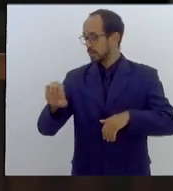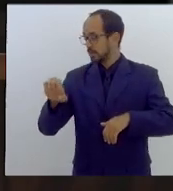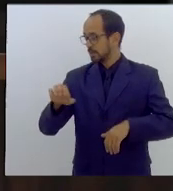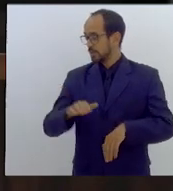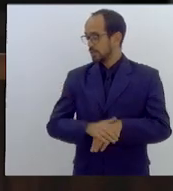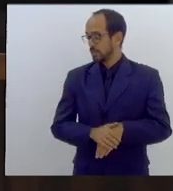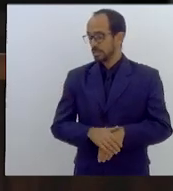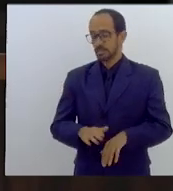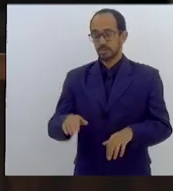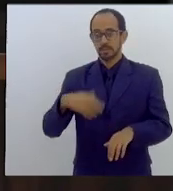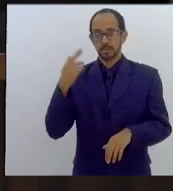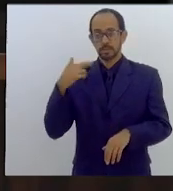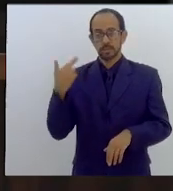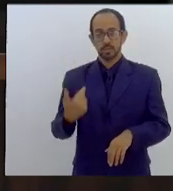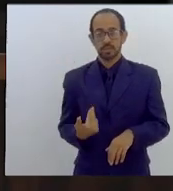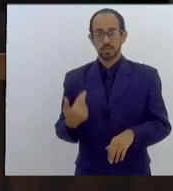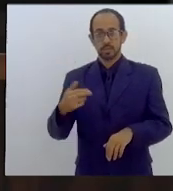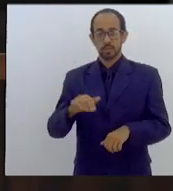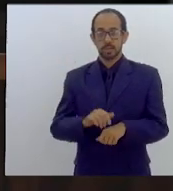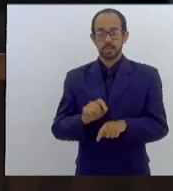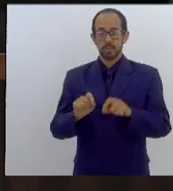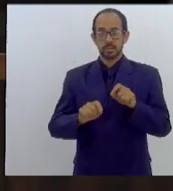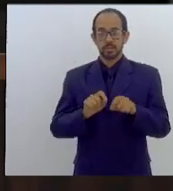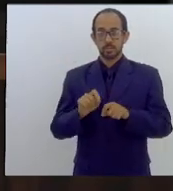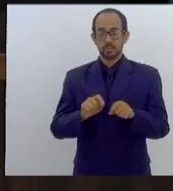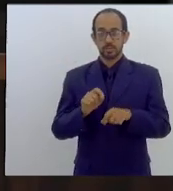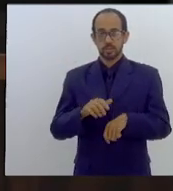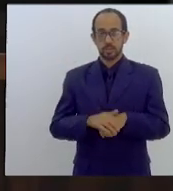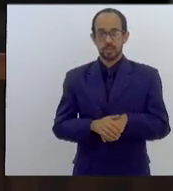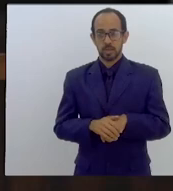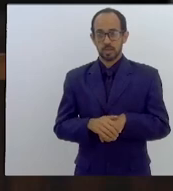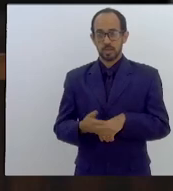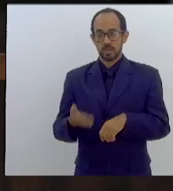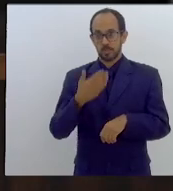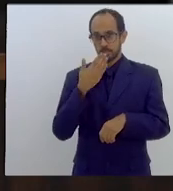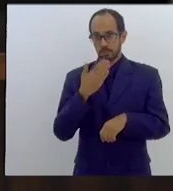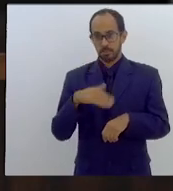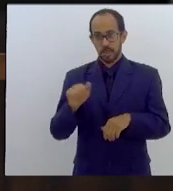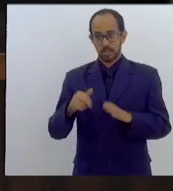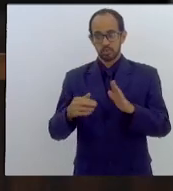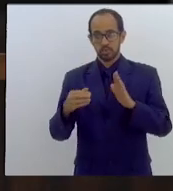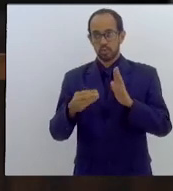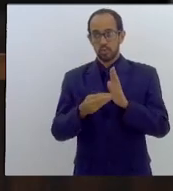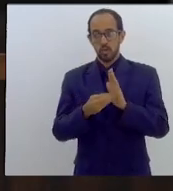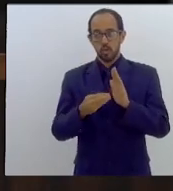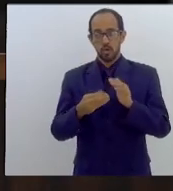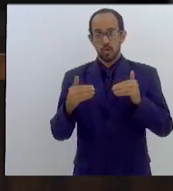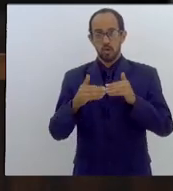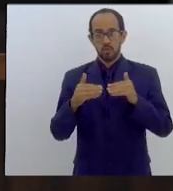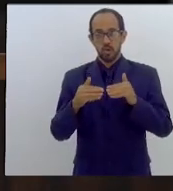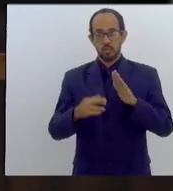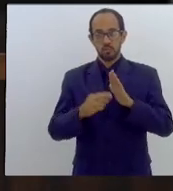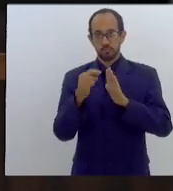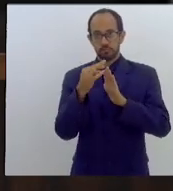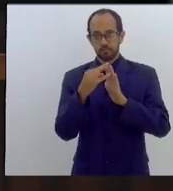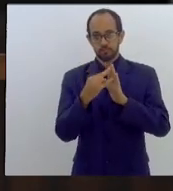Deputada Renata, pela bancada do PSOL, requer na forma regimental destaques da votação em separada,